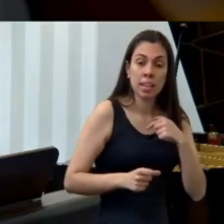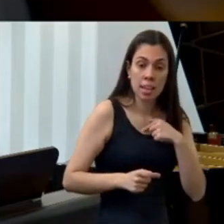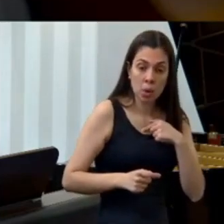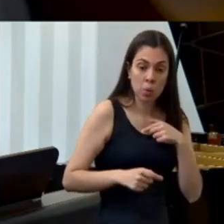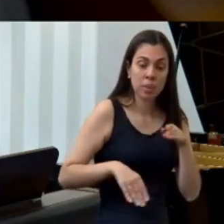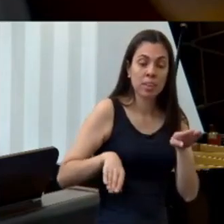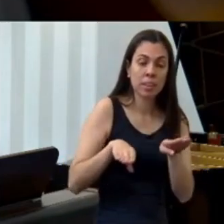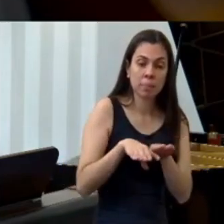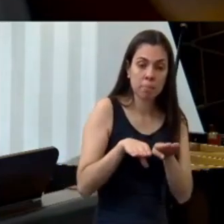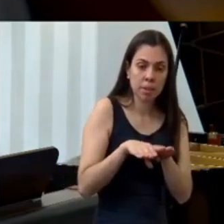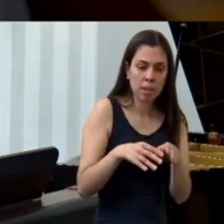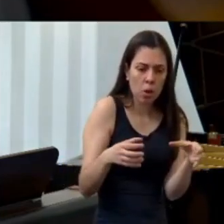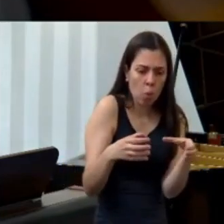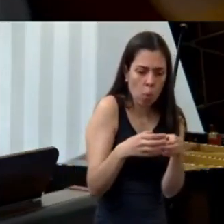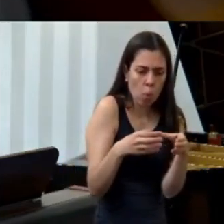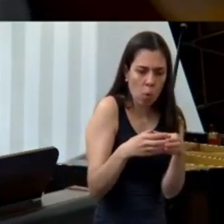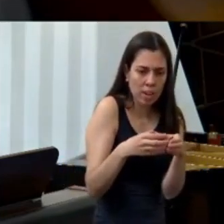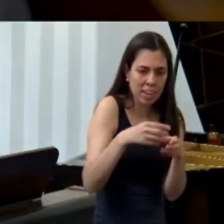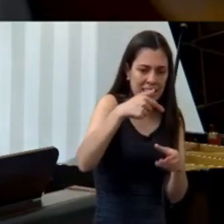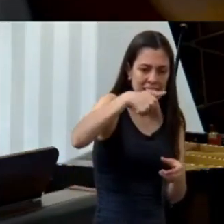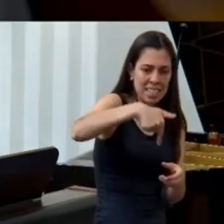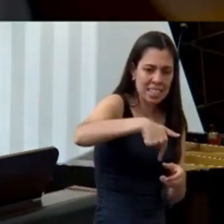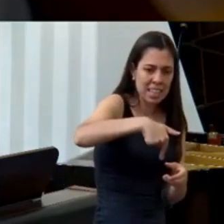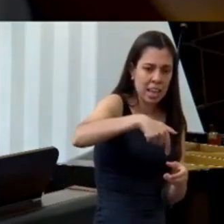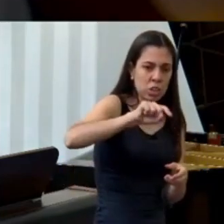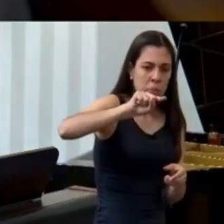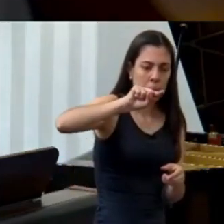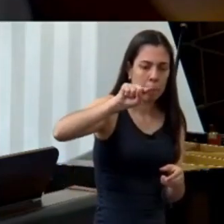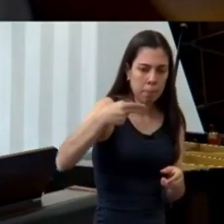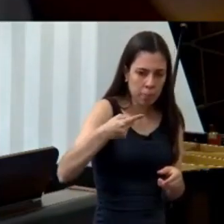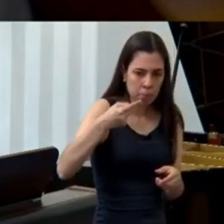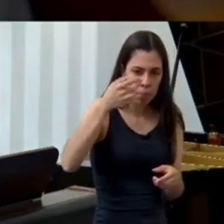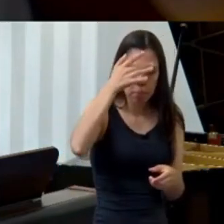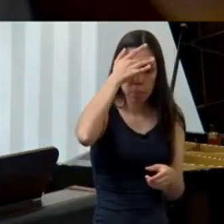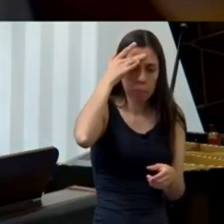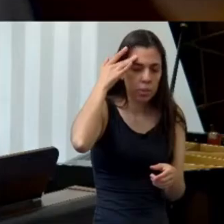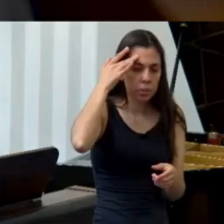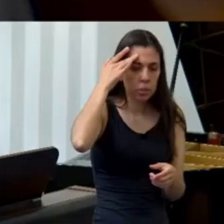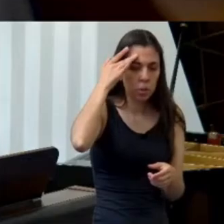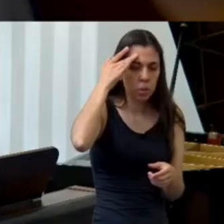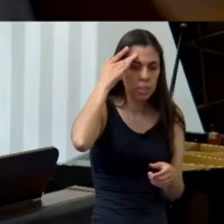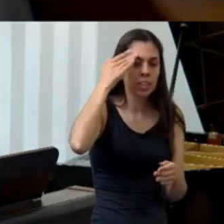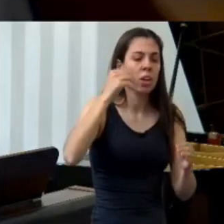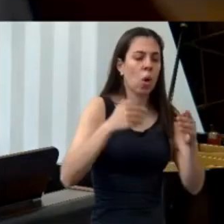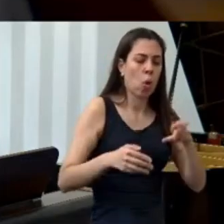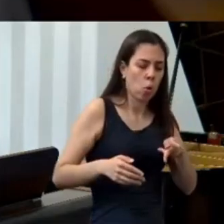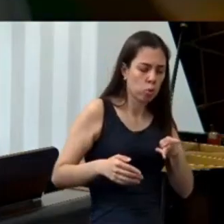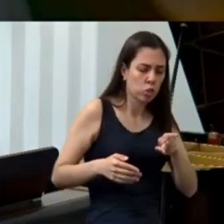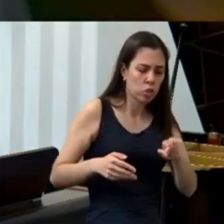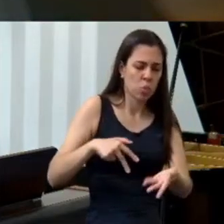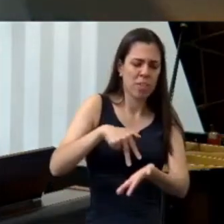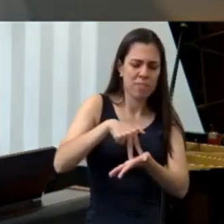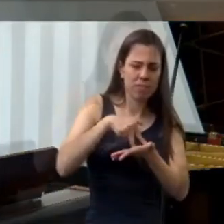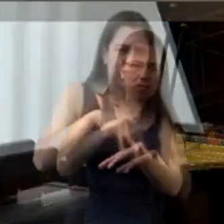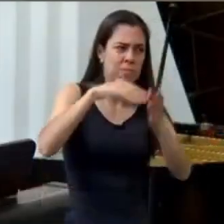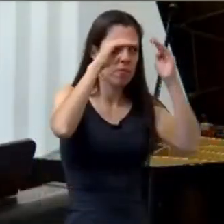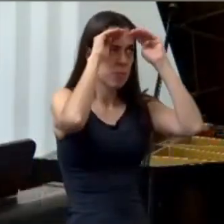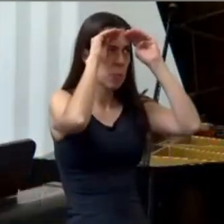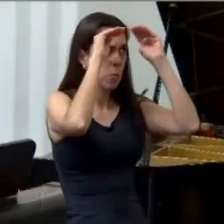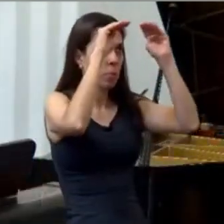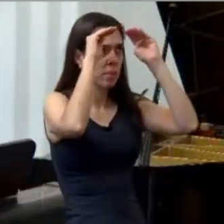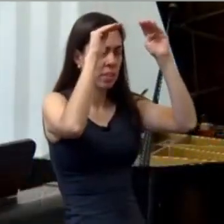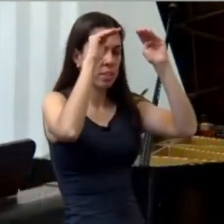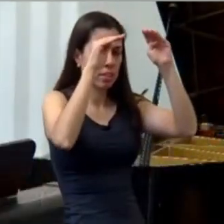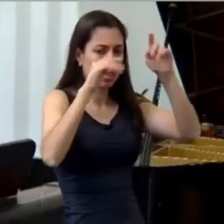7.000, todos os joelhos que não se dobraram a Baal, e toda a boca que o não beijou.